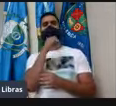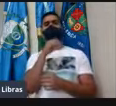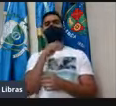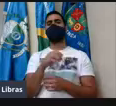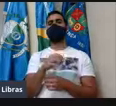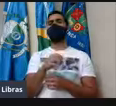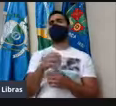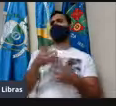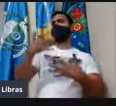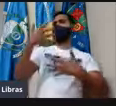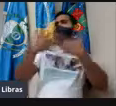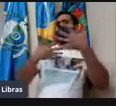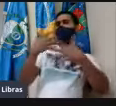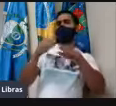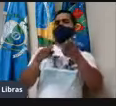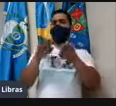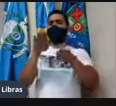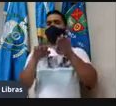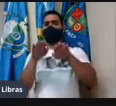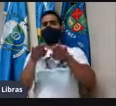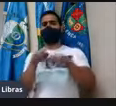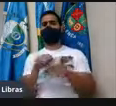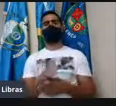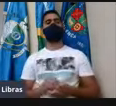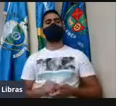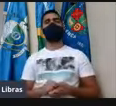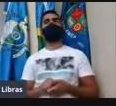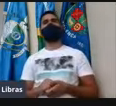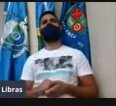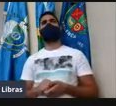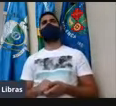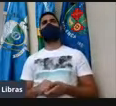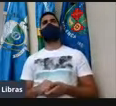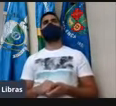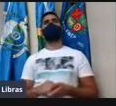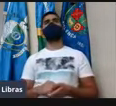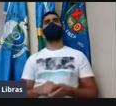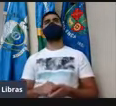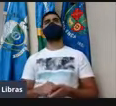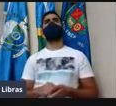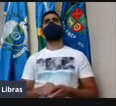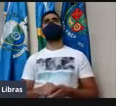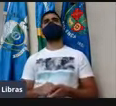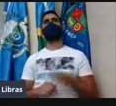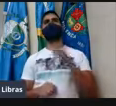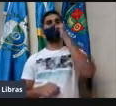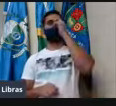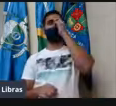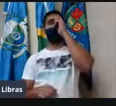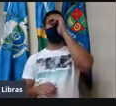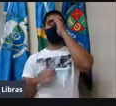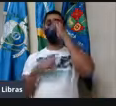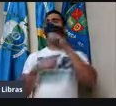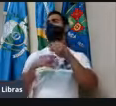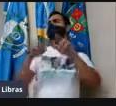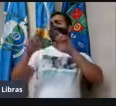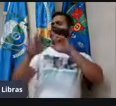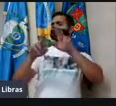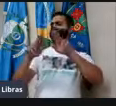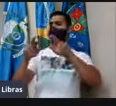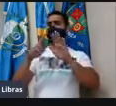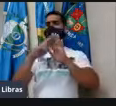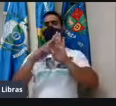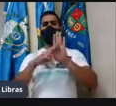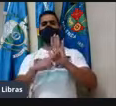e transparência. Dentro disso daí, as exigências são diversas. e com